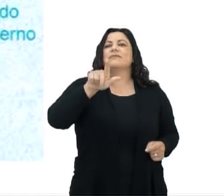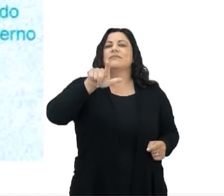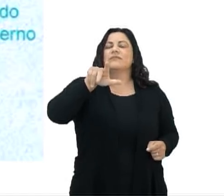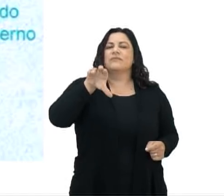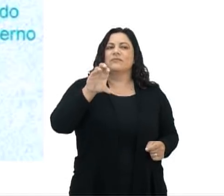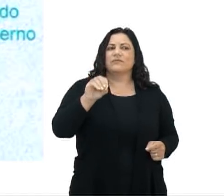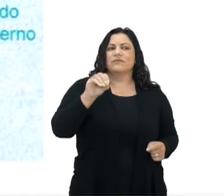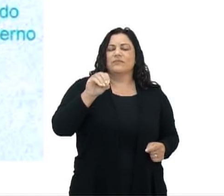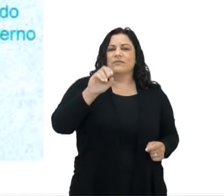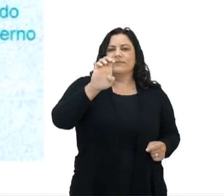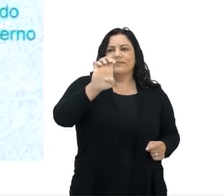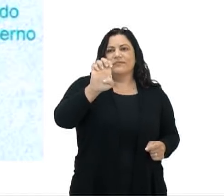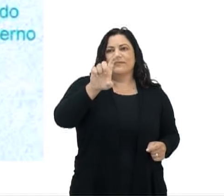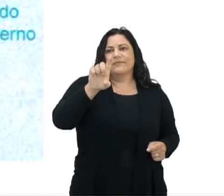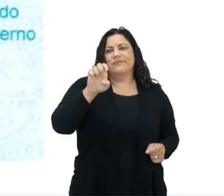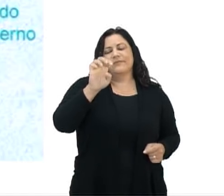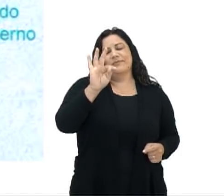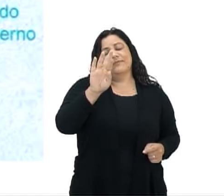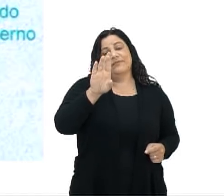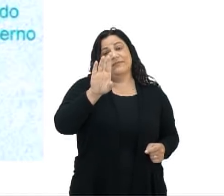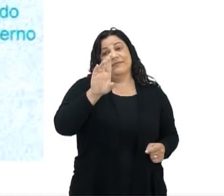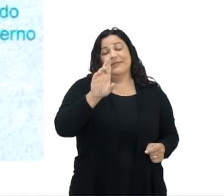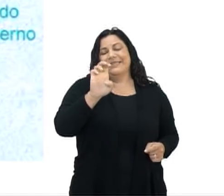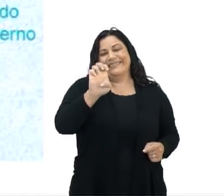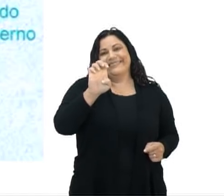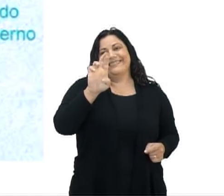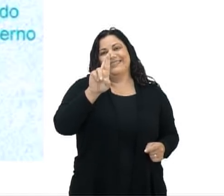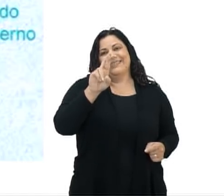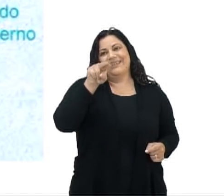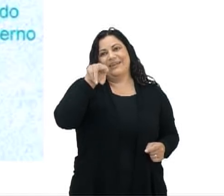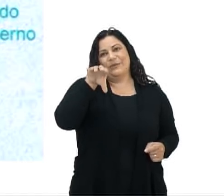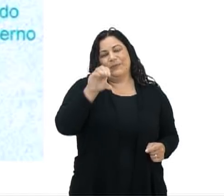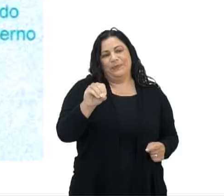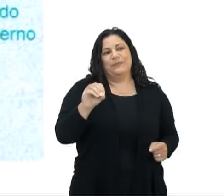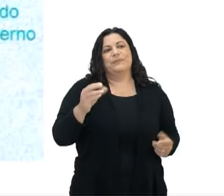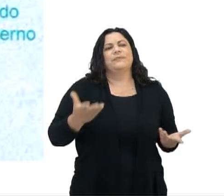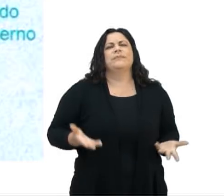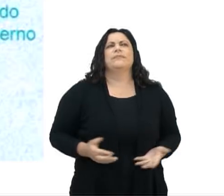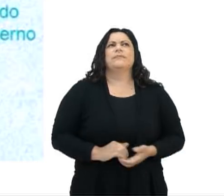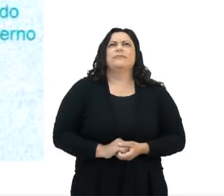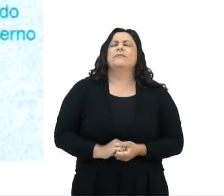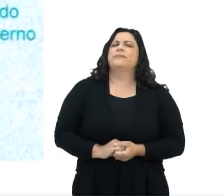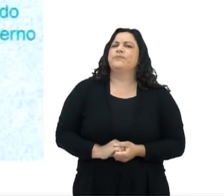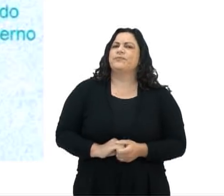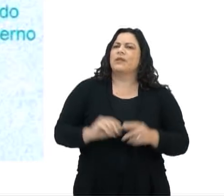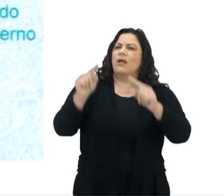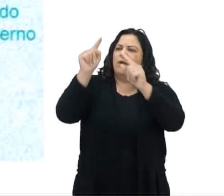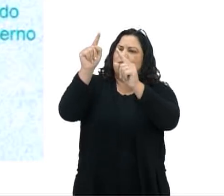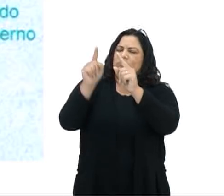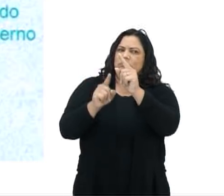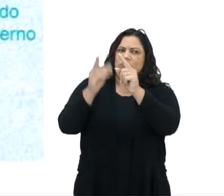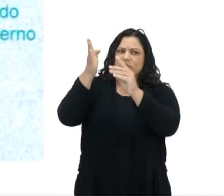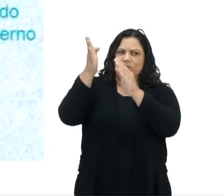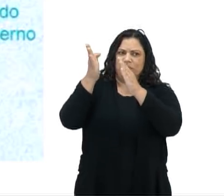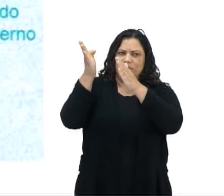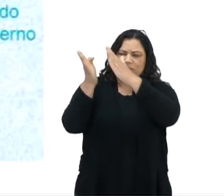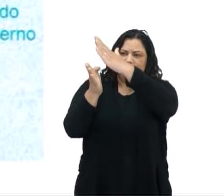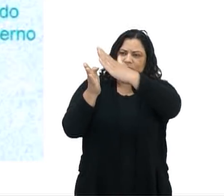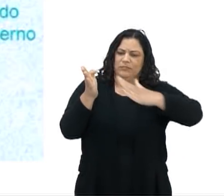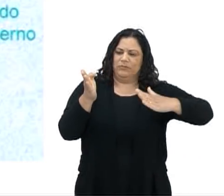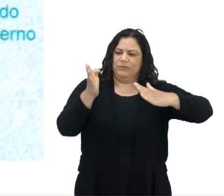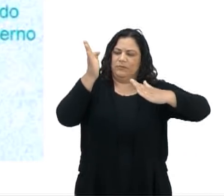A linha que passa de um vértice C até um vértice E, por exemplo, que não sejam dois vértices consecutivos, é chamada